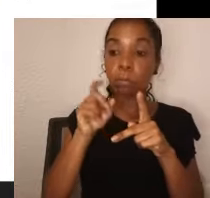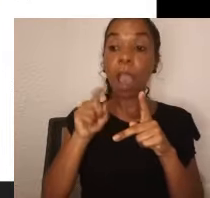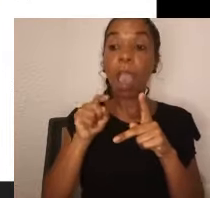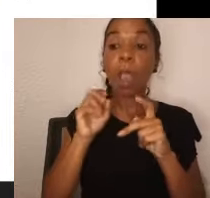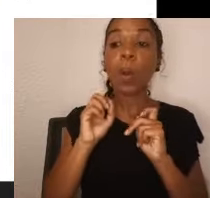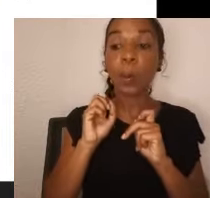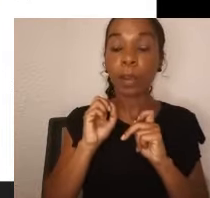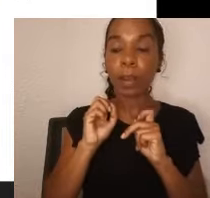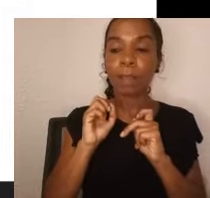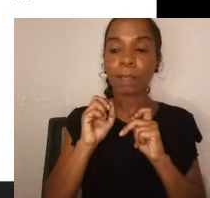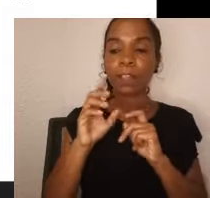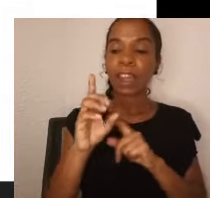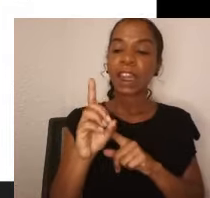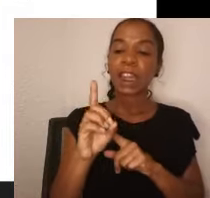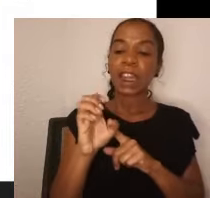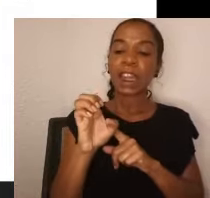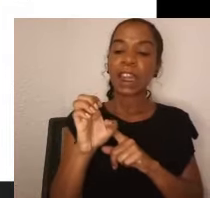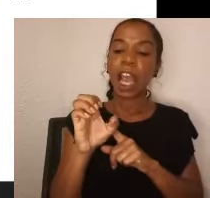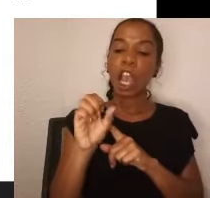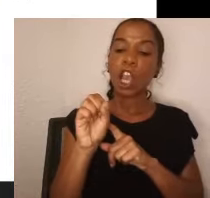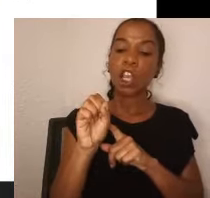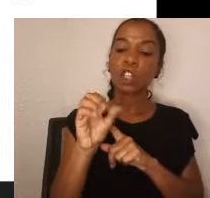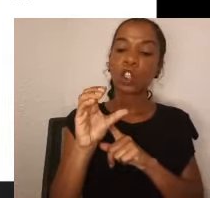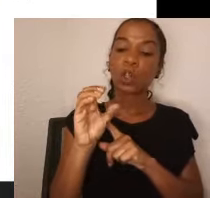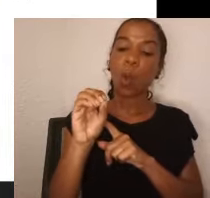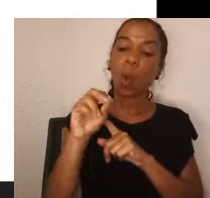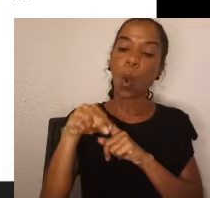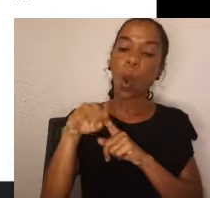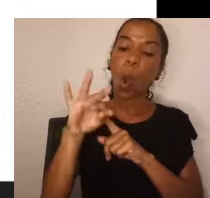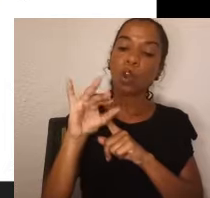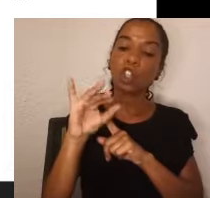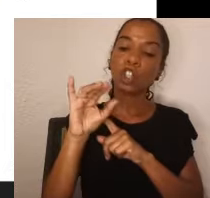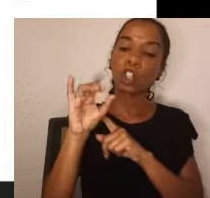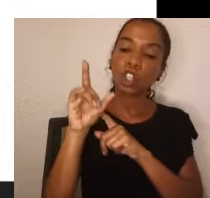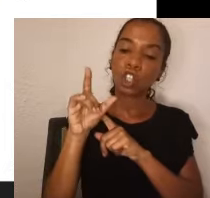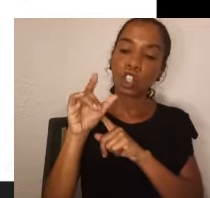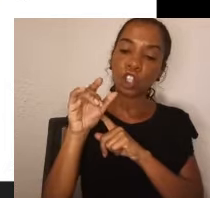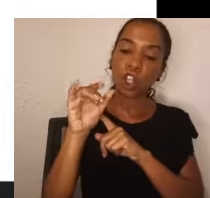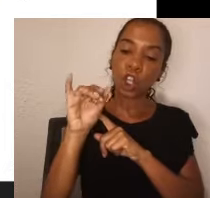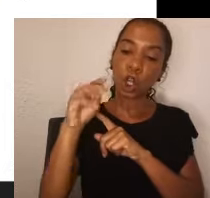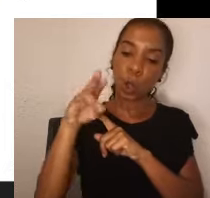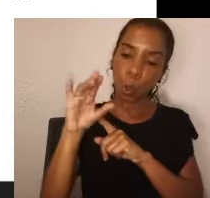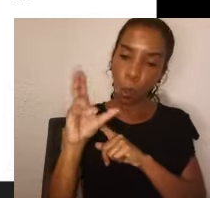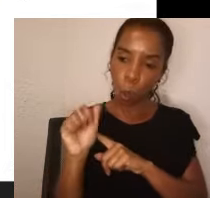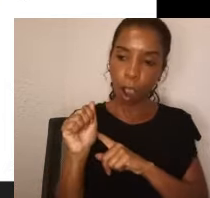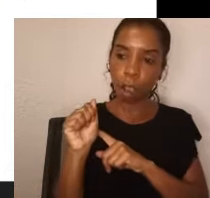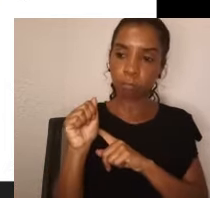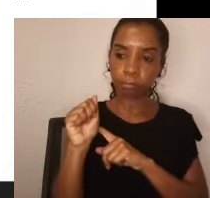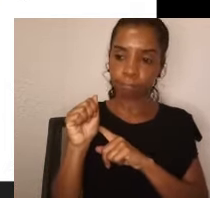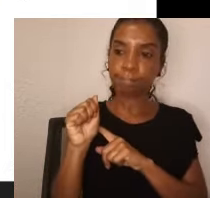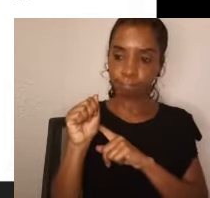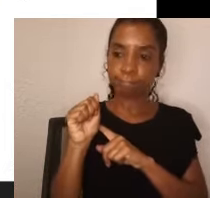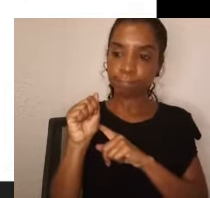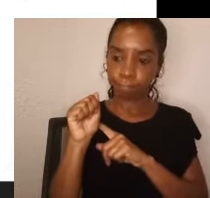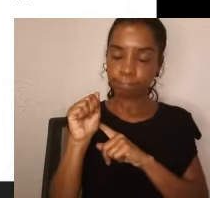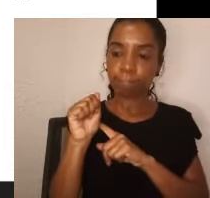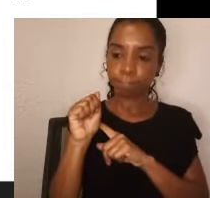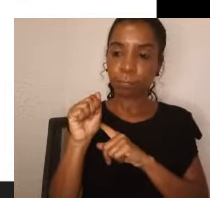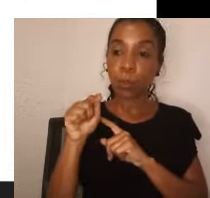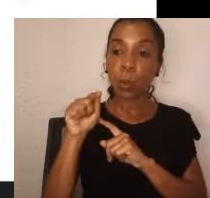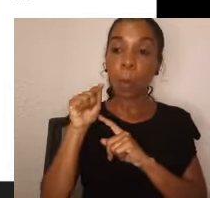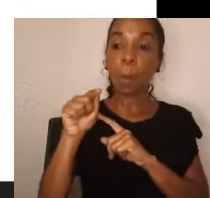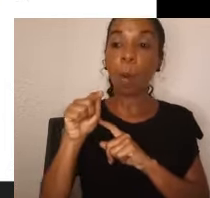é descontínua naquele ponto. Então, a função g, ela é descontínua